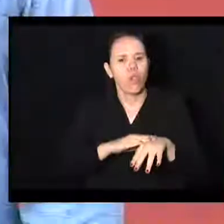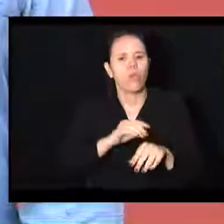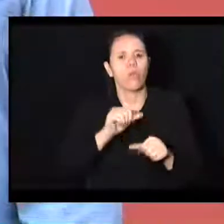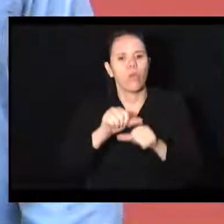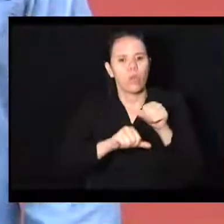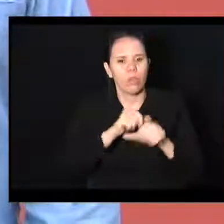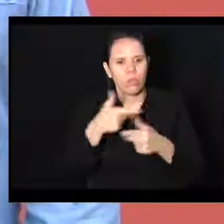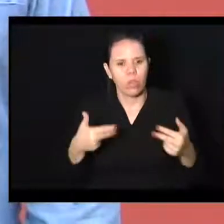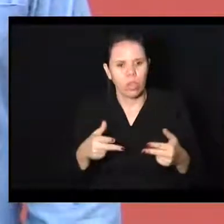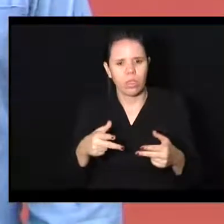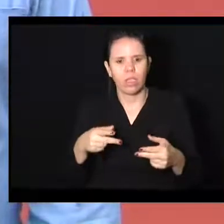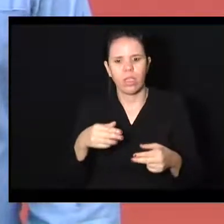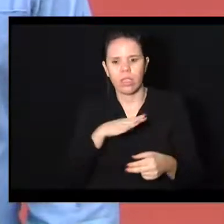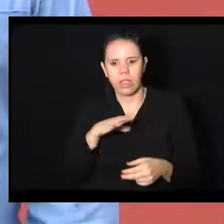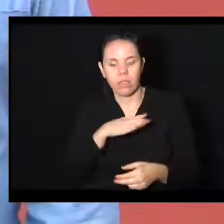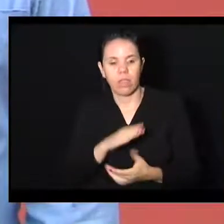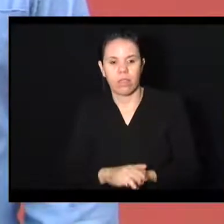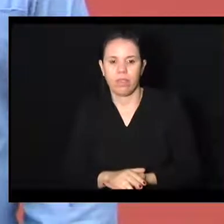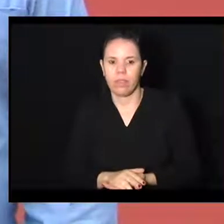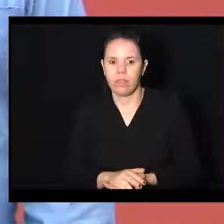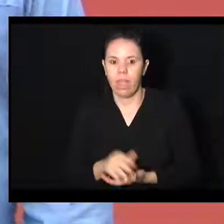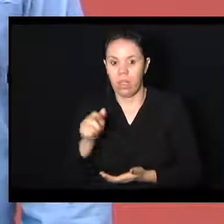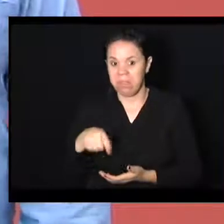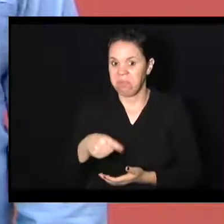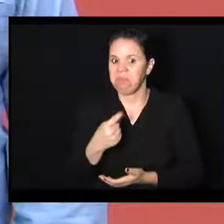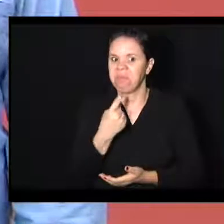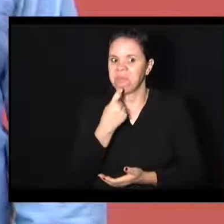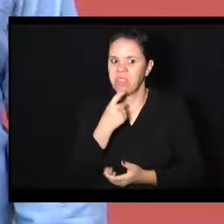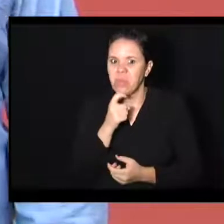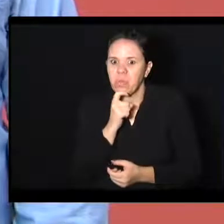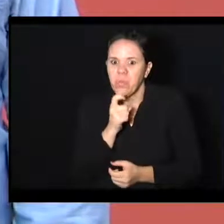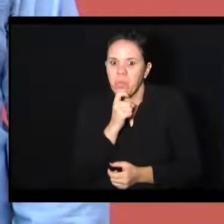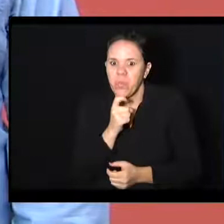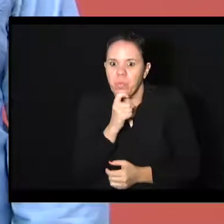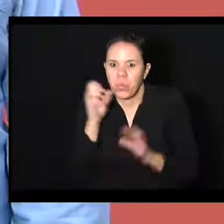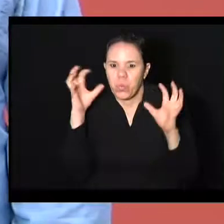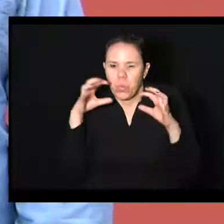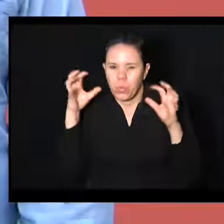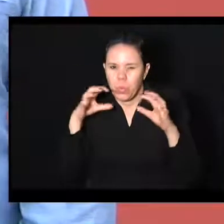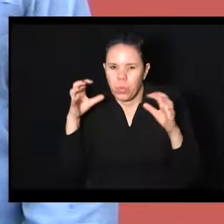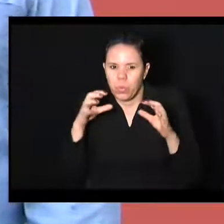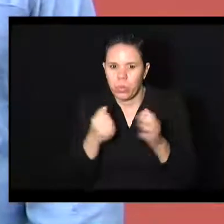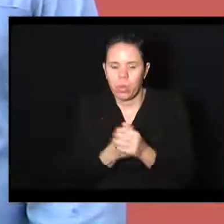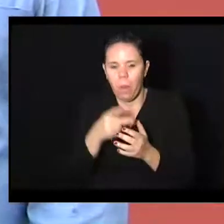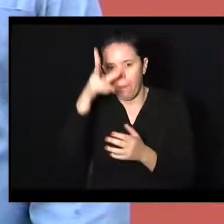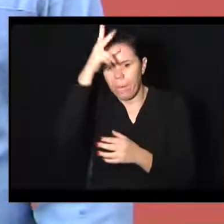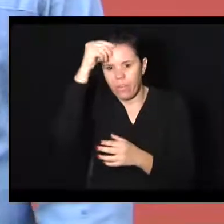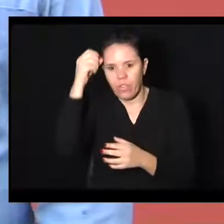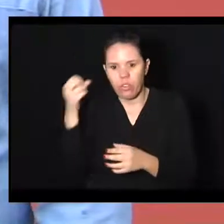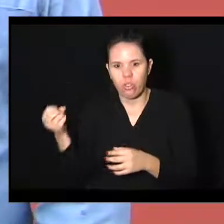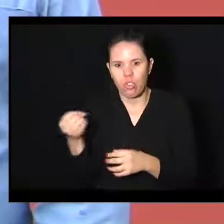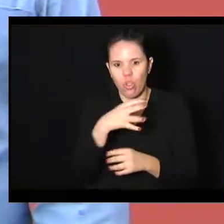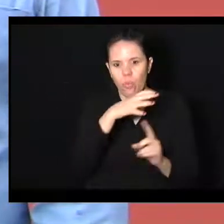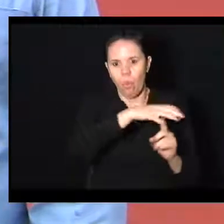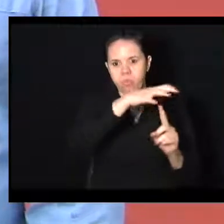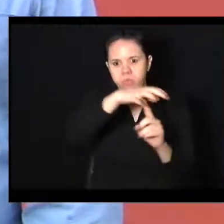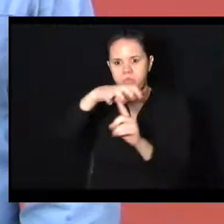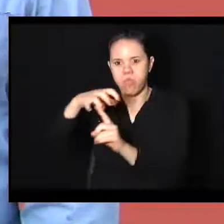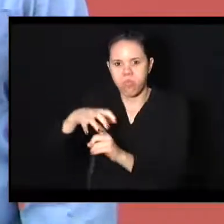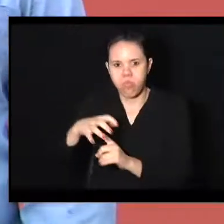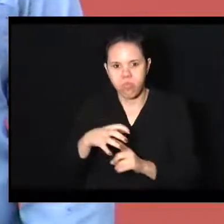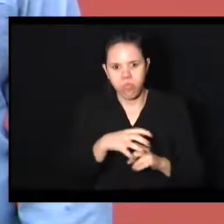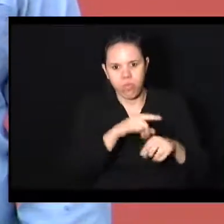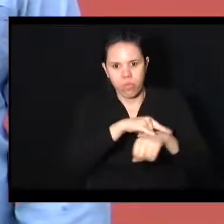município. Apesar do frio aqui em Campinas e da chuva, a Prefeitura inaugura novos quiosques, novos sanitários